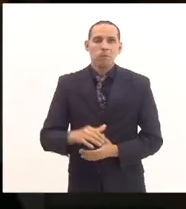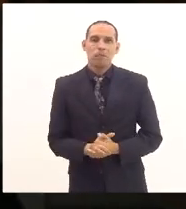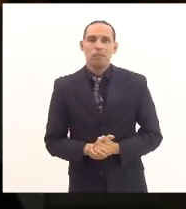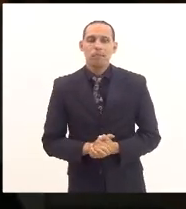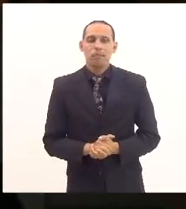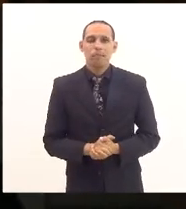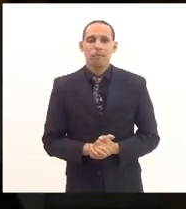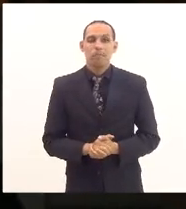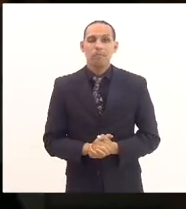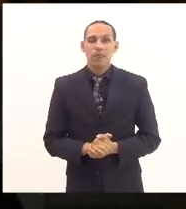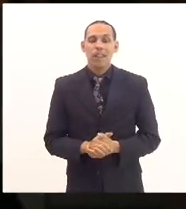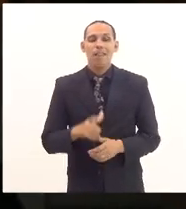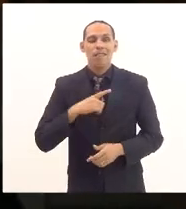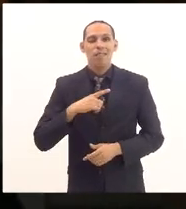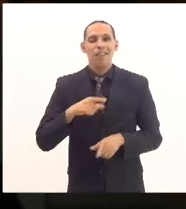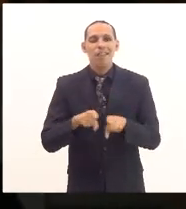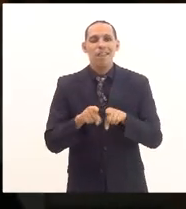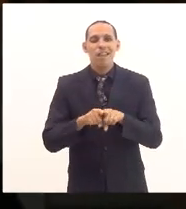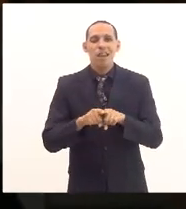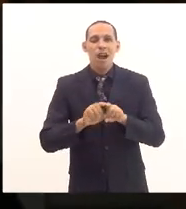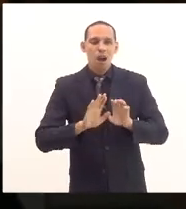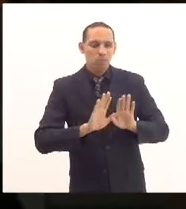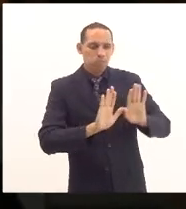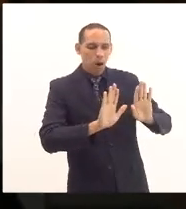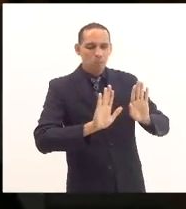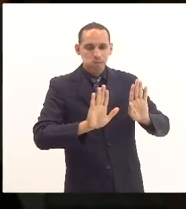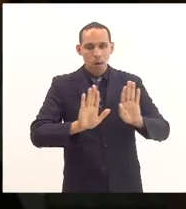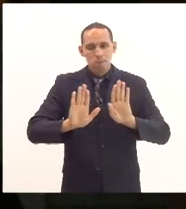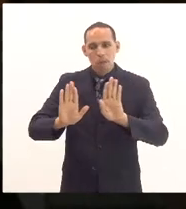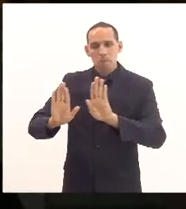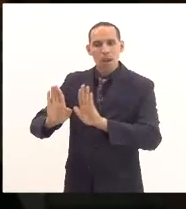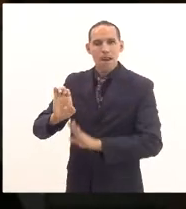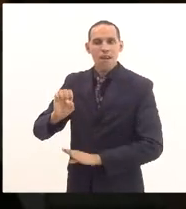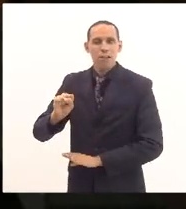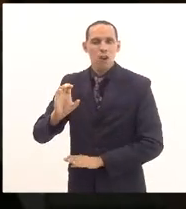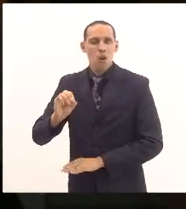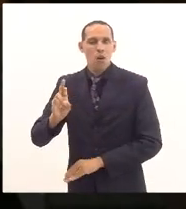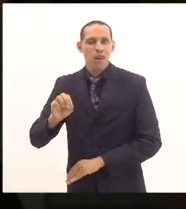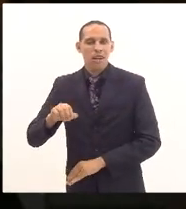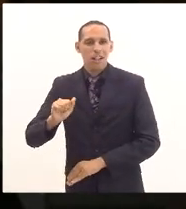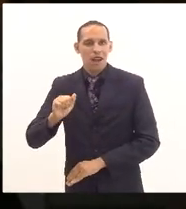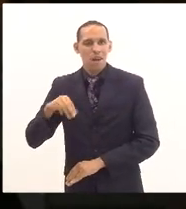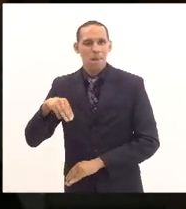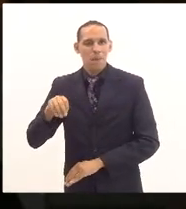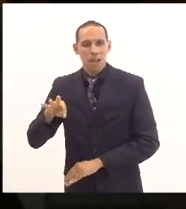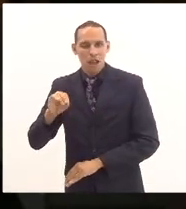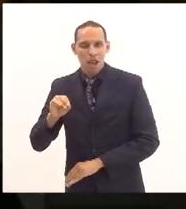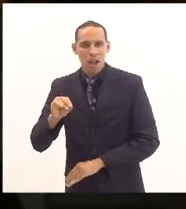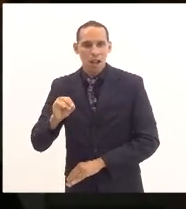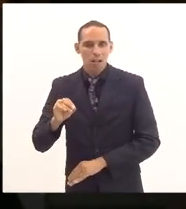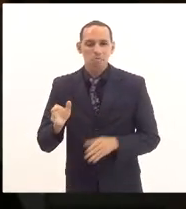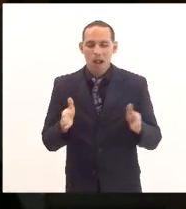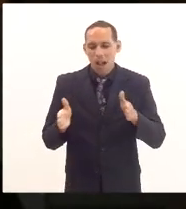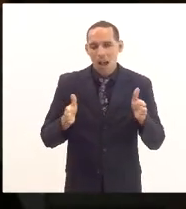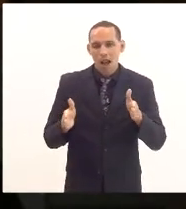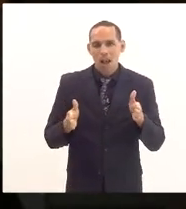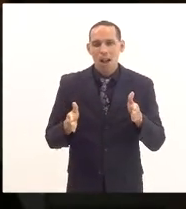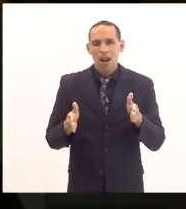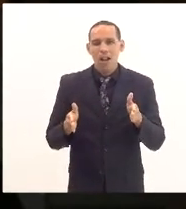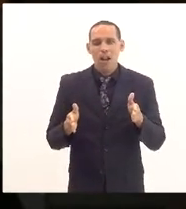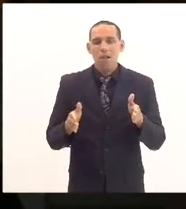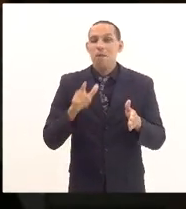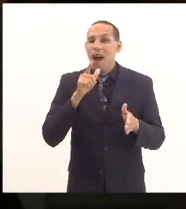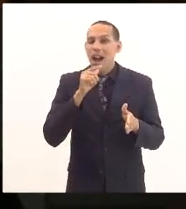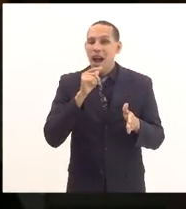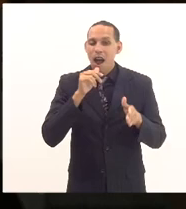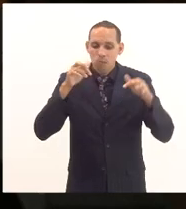um escoramento provisório, e inundada para diminuir um pouco